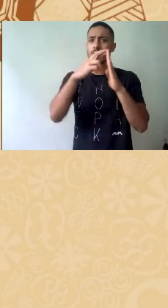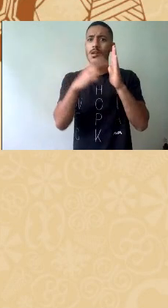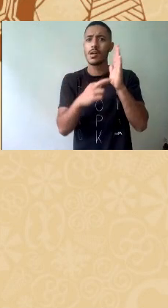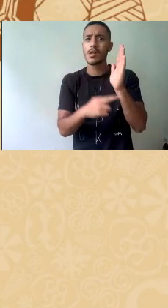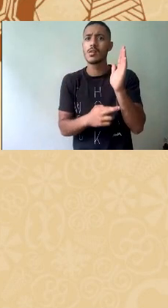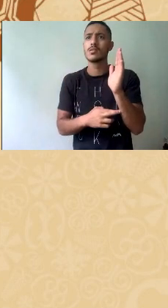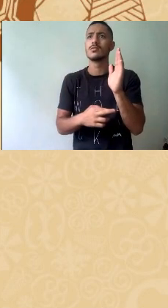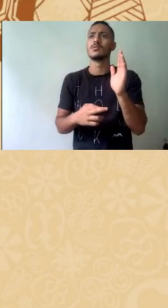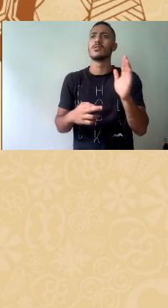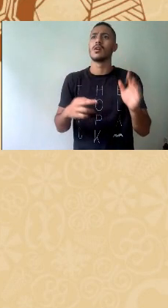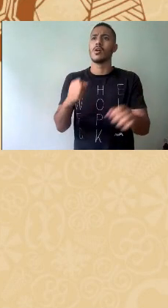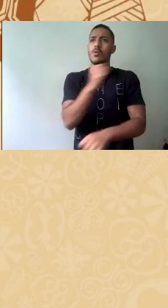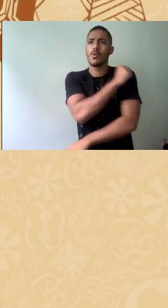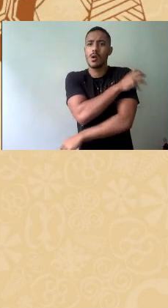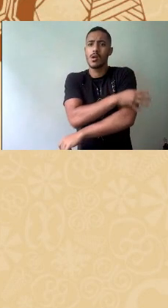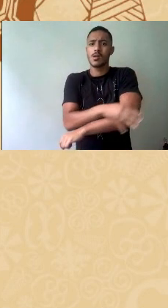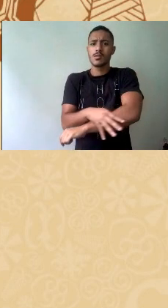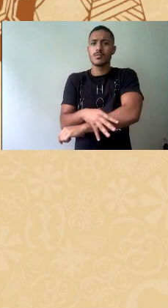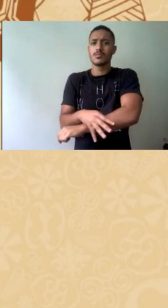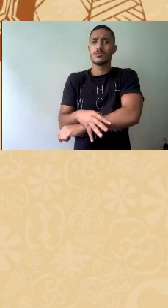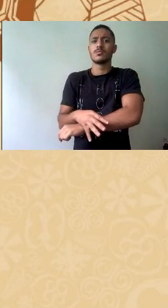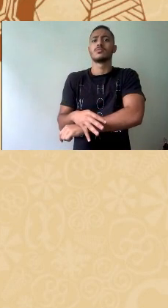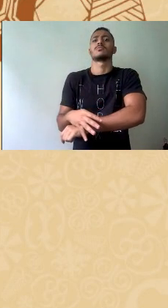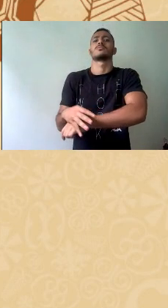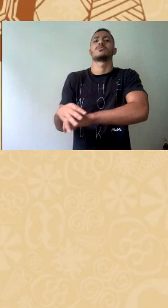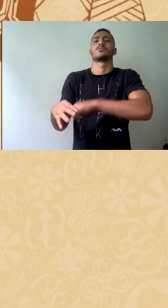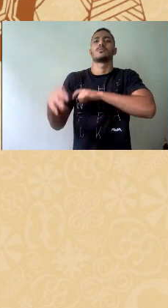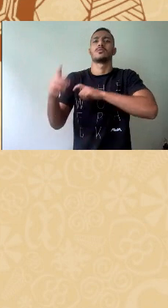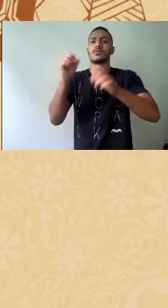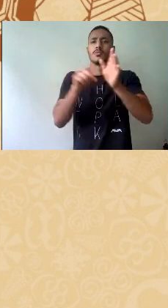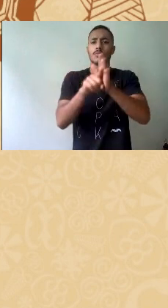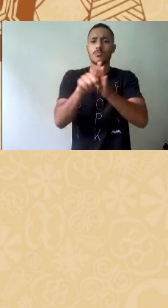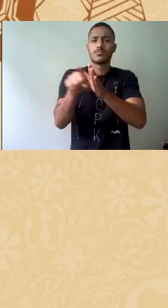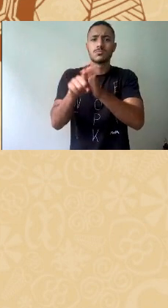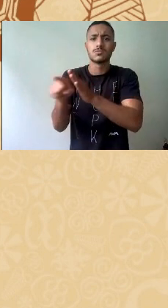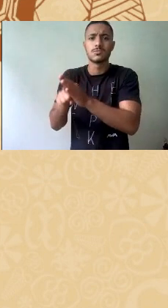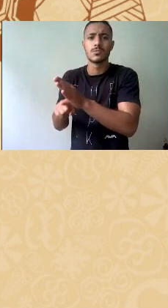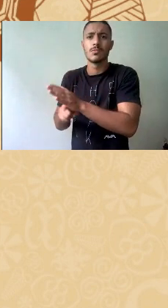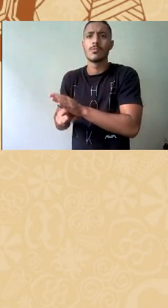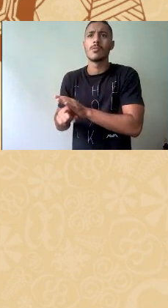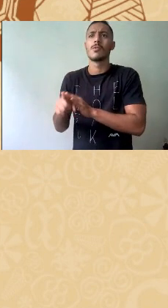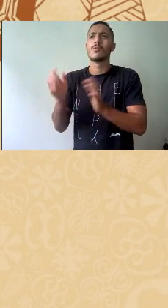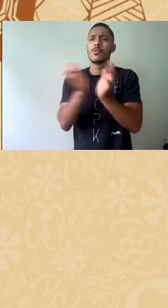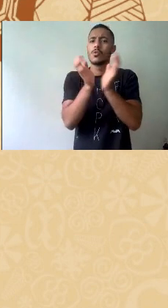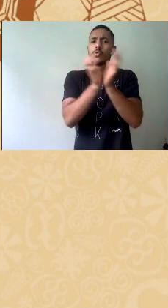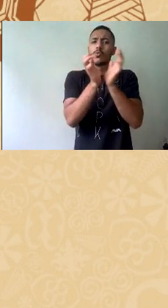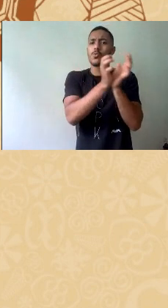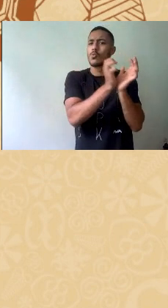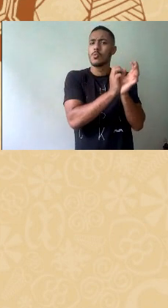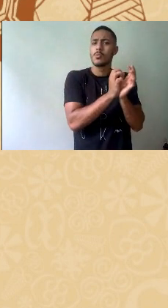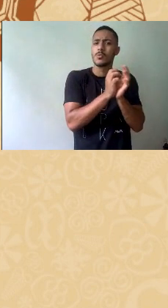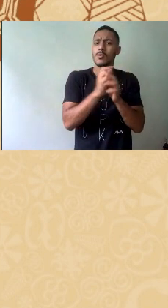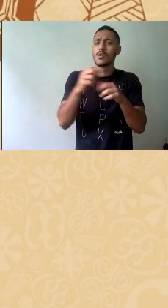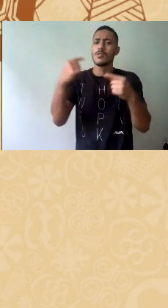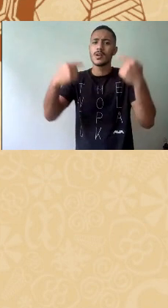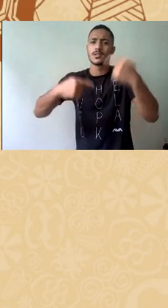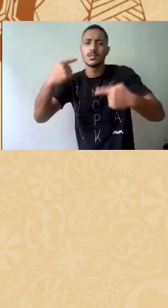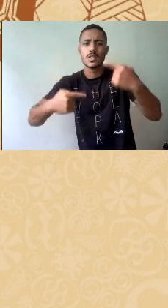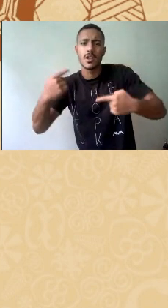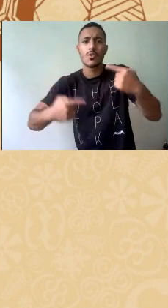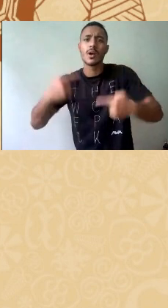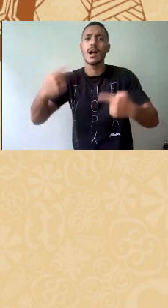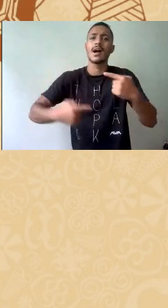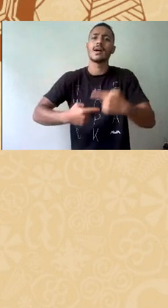um apêndice, é sempre um GT, é sempre uma comissão que vai dialogar isoladamente das grandes decisões que são tomadas, por exemplo,